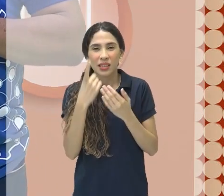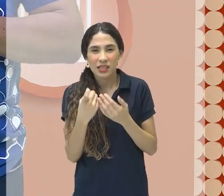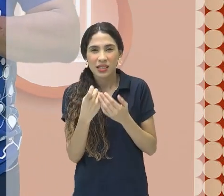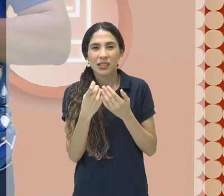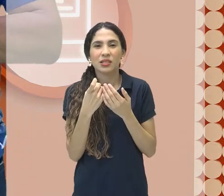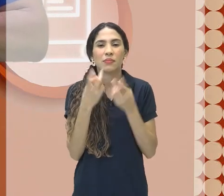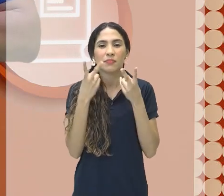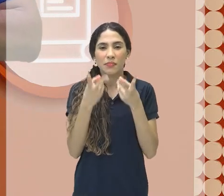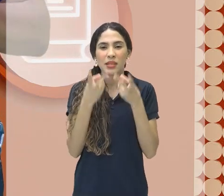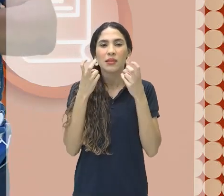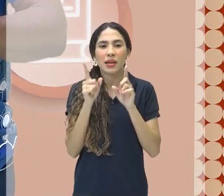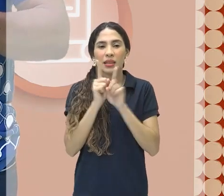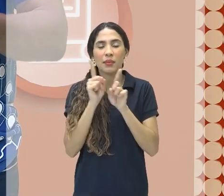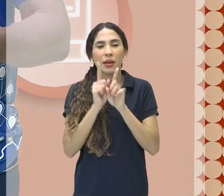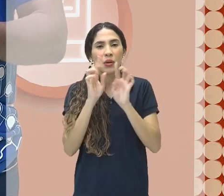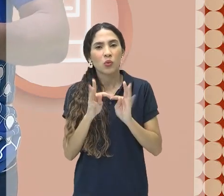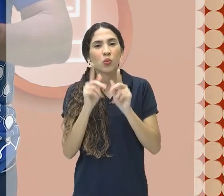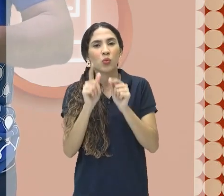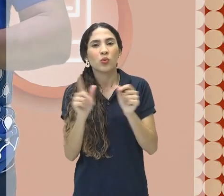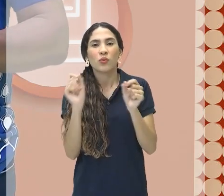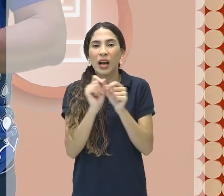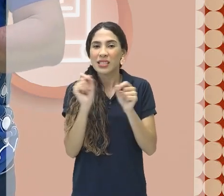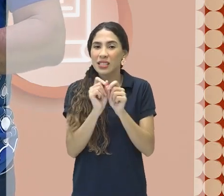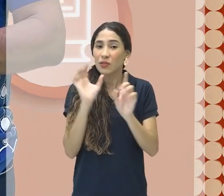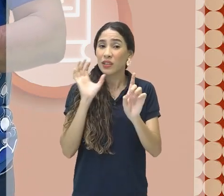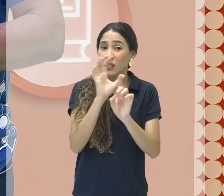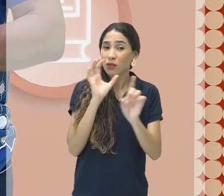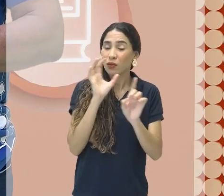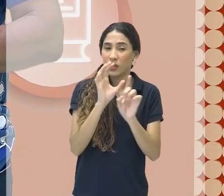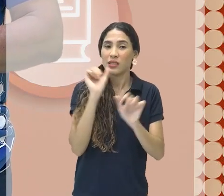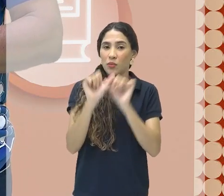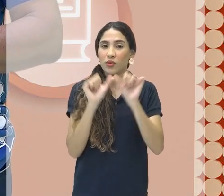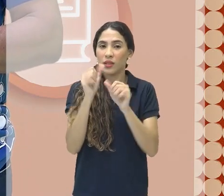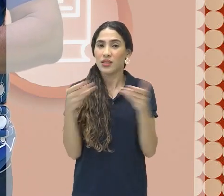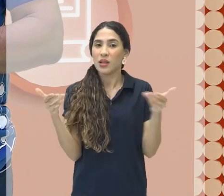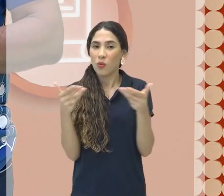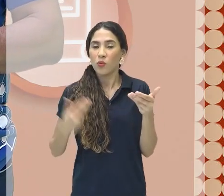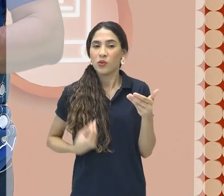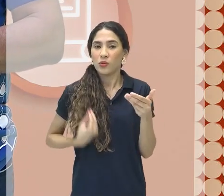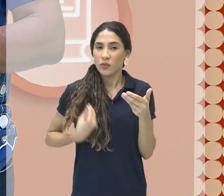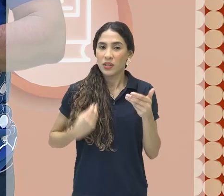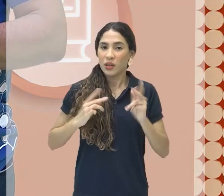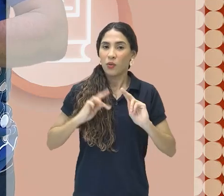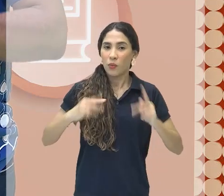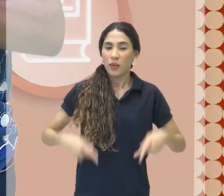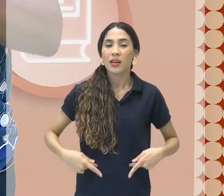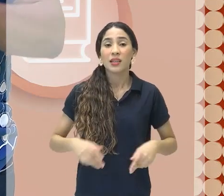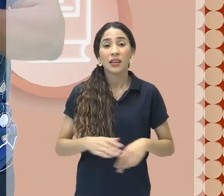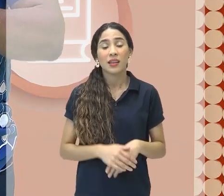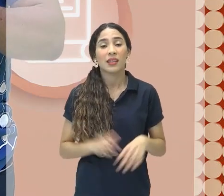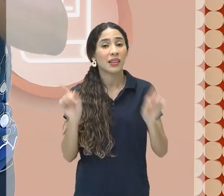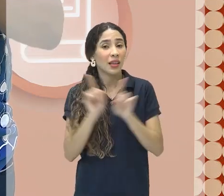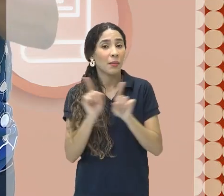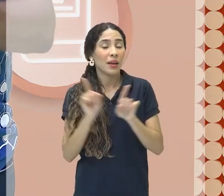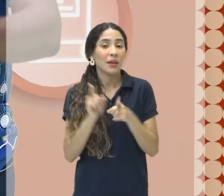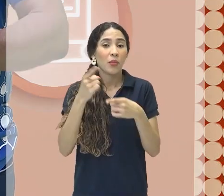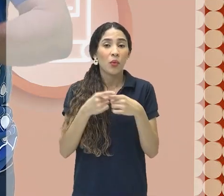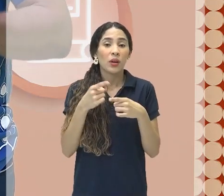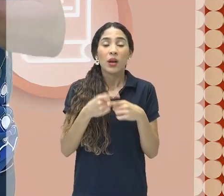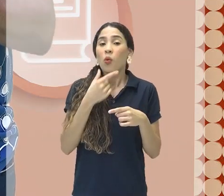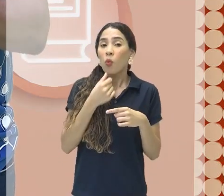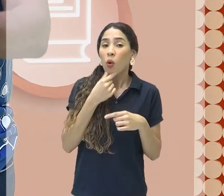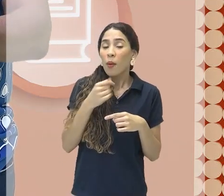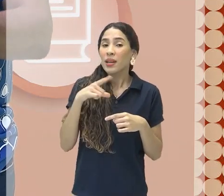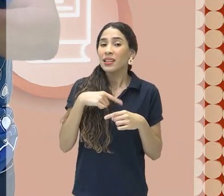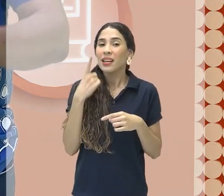gente perceber que isso tudo está fazendo essa mudança, né, na vida do ser humano. E também, por quê? Porque o homem